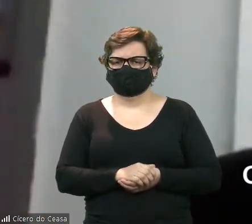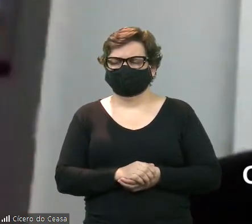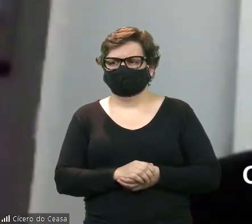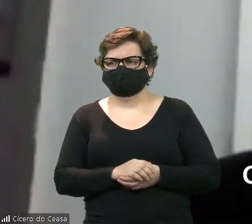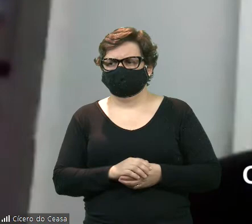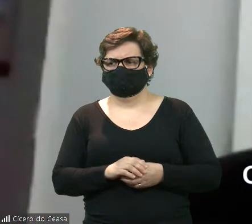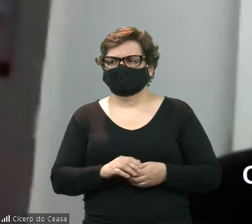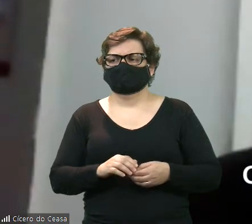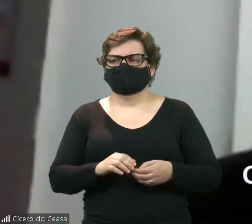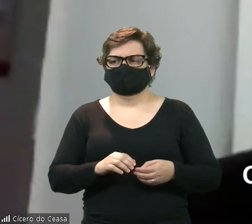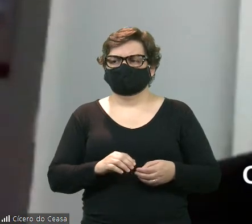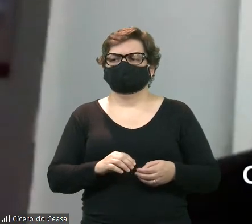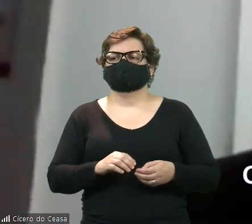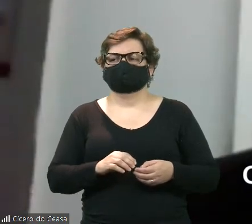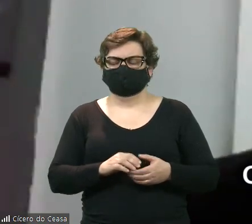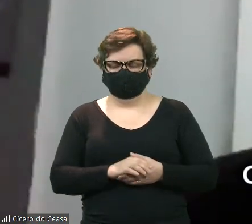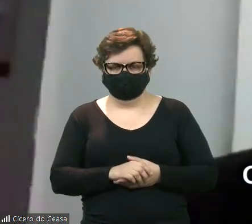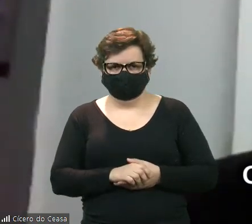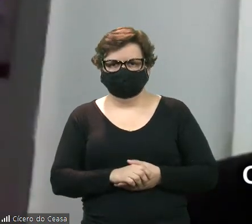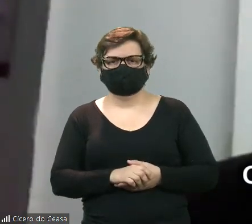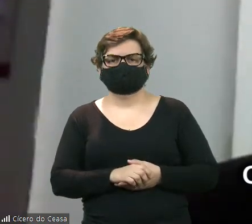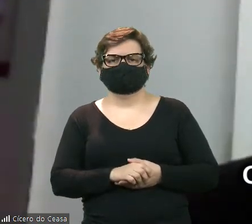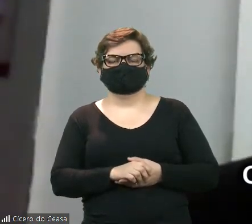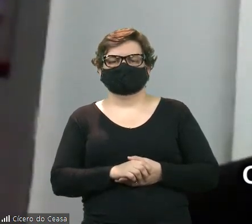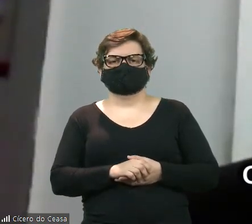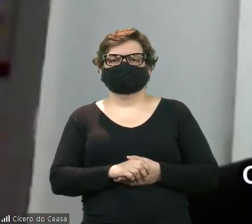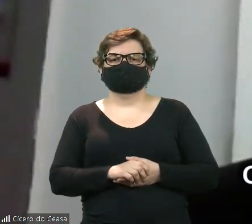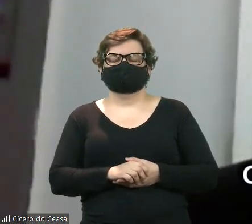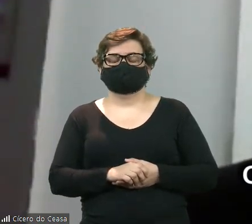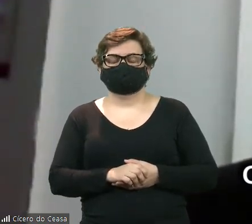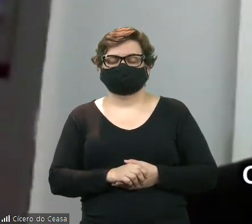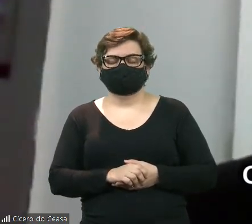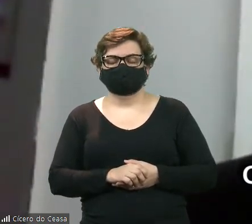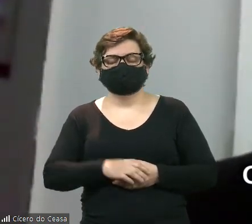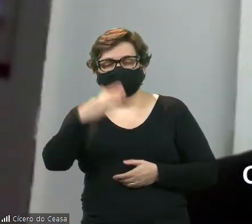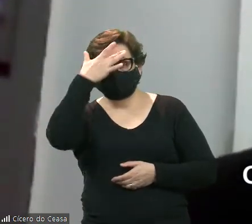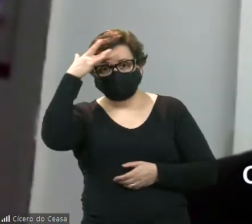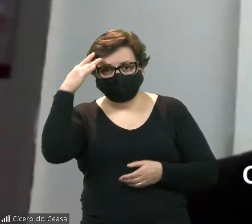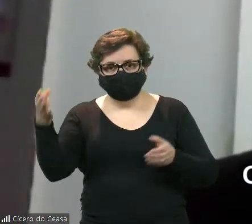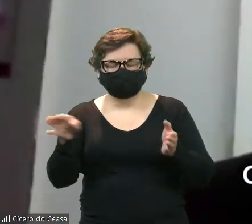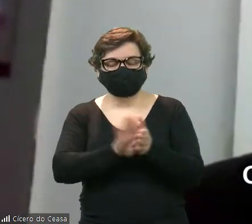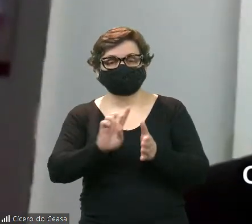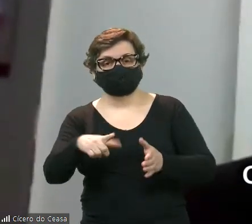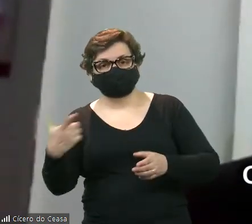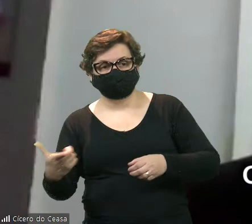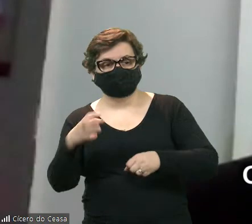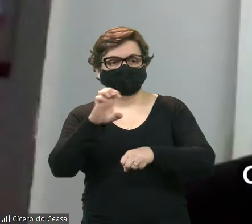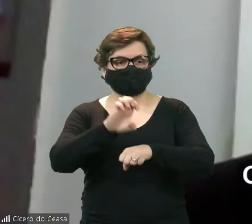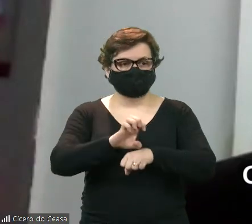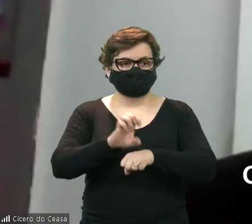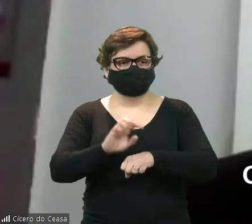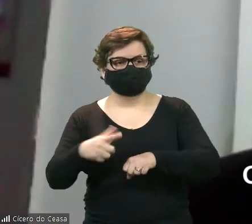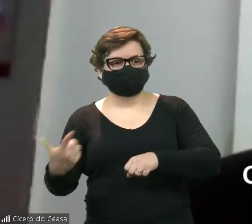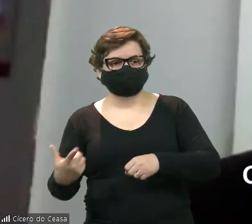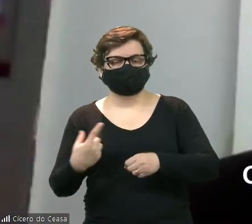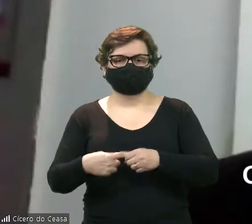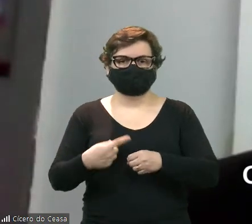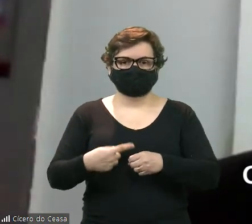cidade e são universitários, que vêm de outros estados,